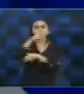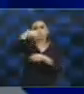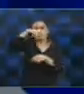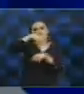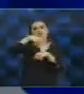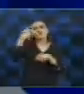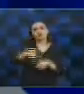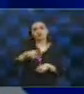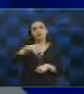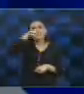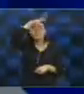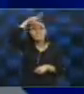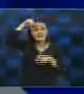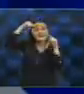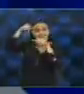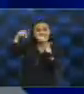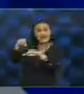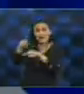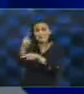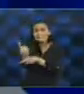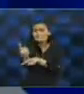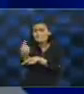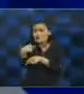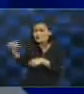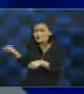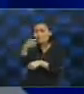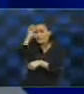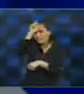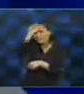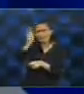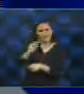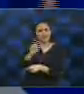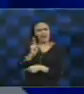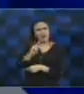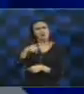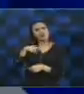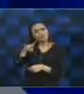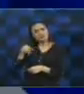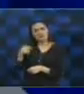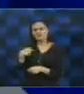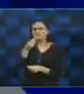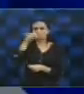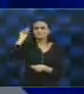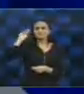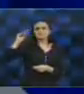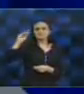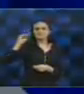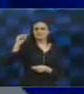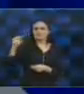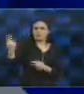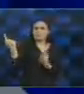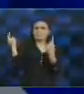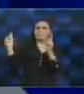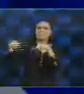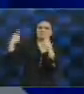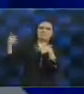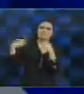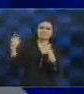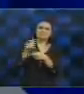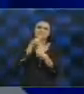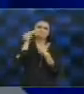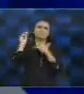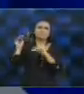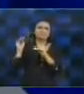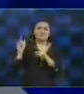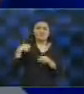é, eu repito, primeiro emprego, não é menor aprendiz. Eu vou, a partir de agora, simplesmente ignorar as sacadilhas do candidato, porque não é essa